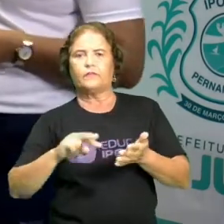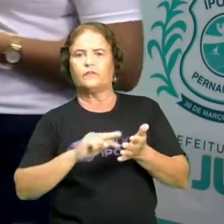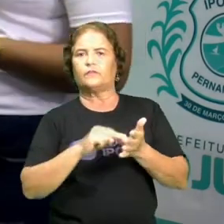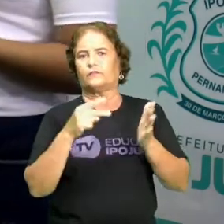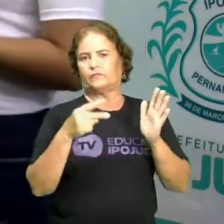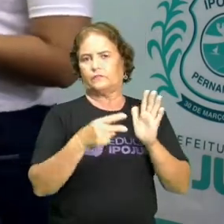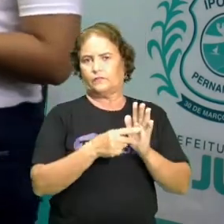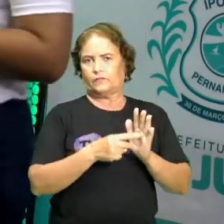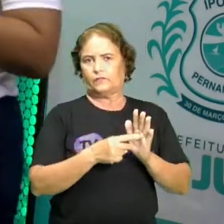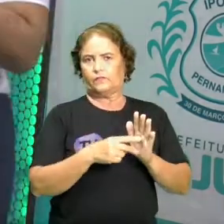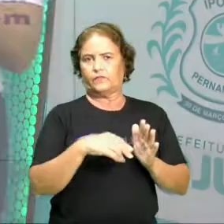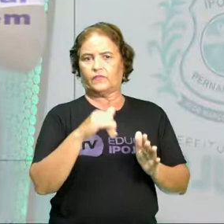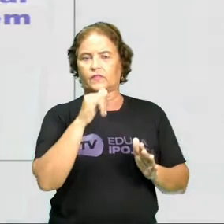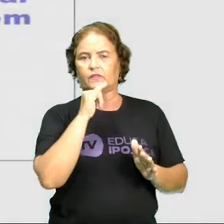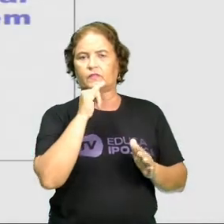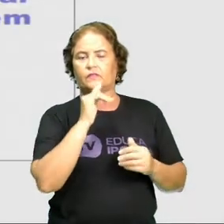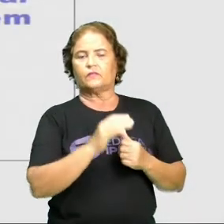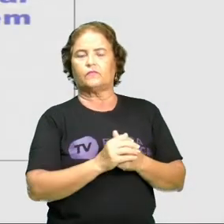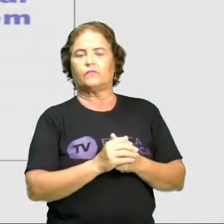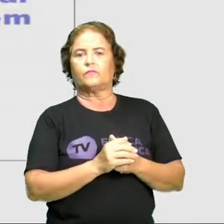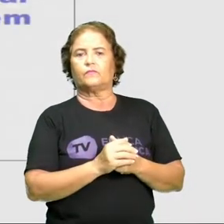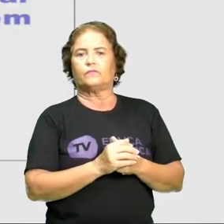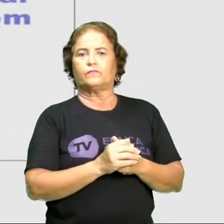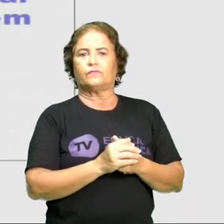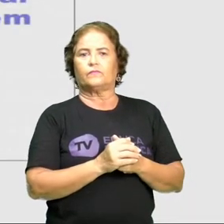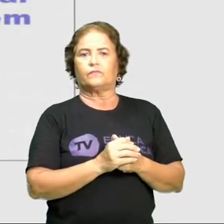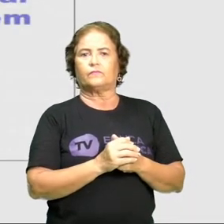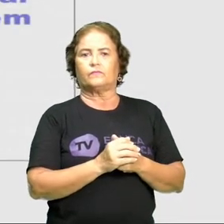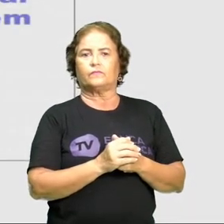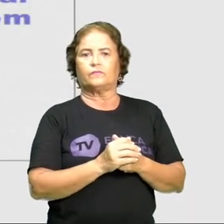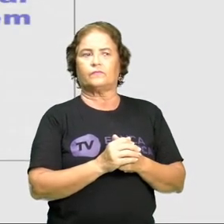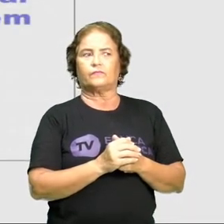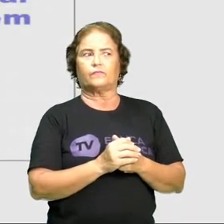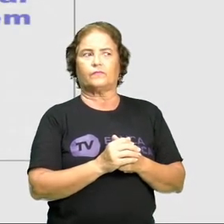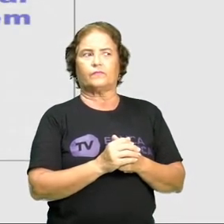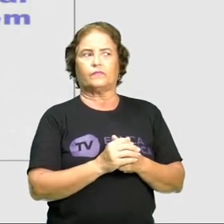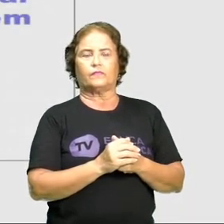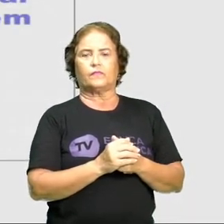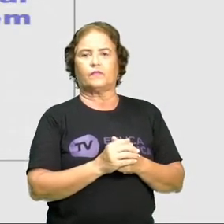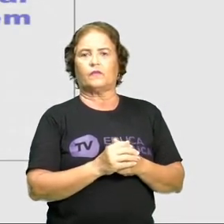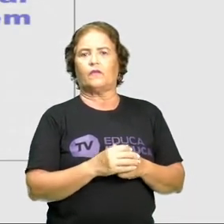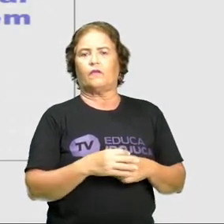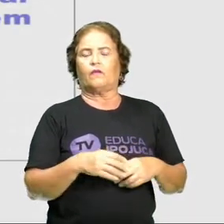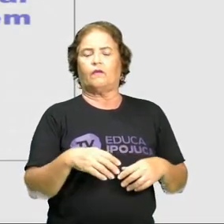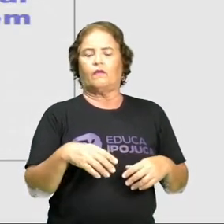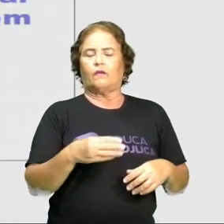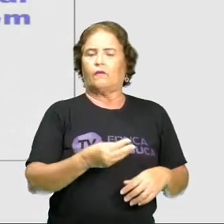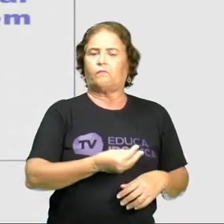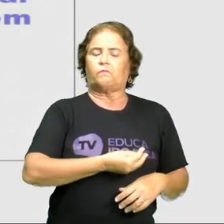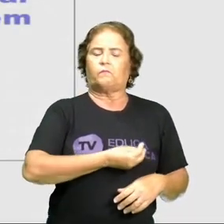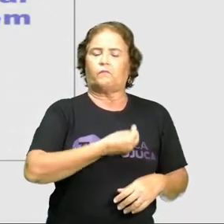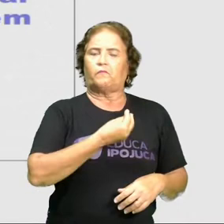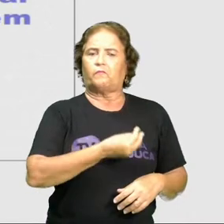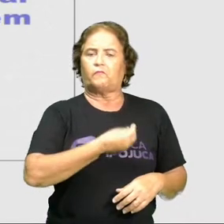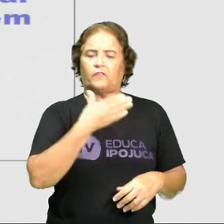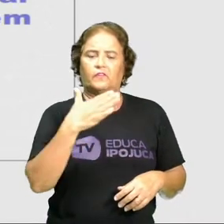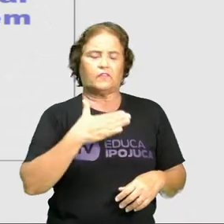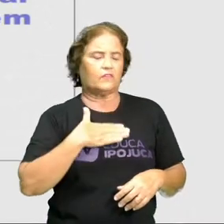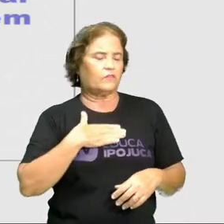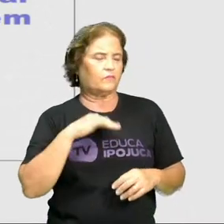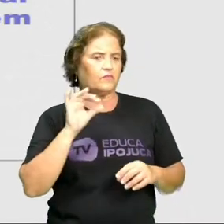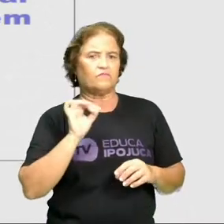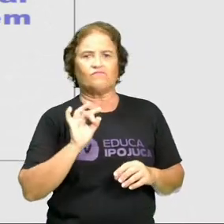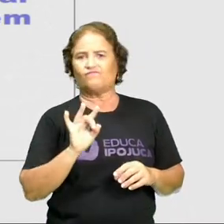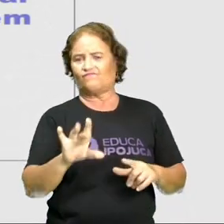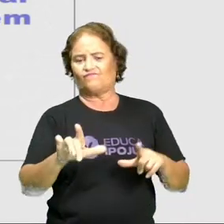caso aqui, ó. Exemplos de polissemia. Esta minha vida é só trabalho. Ele está dizendo